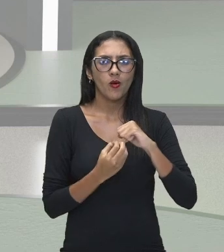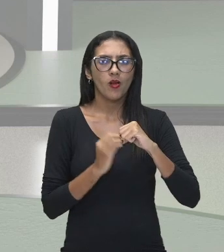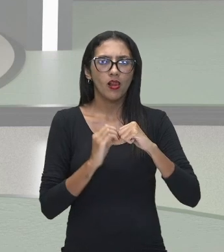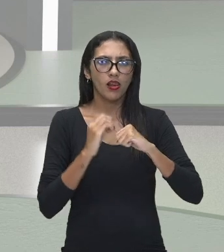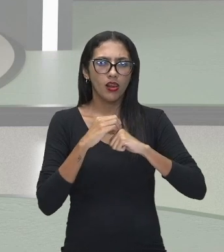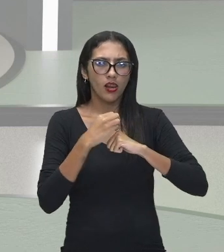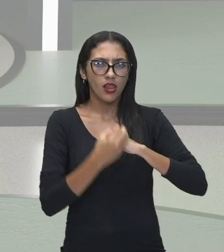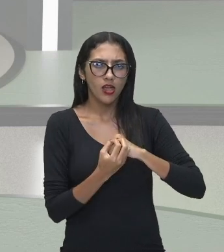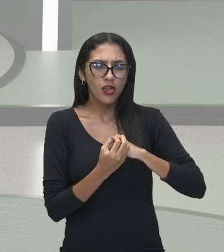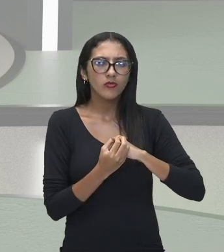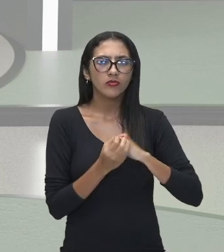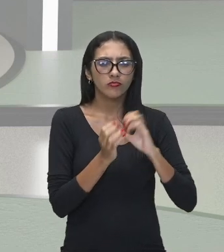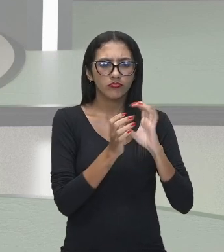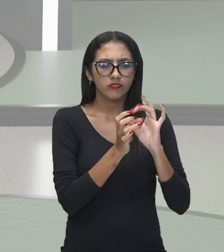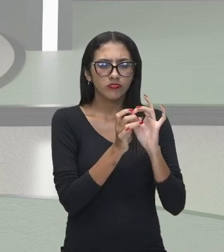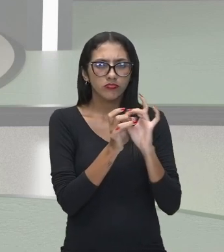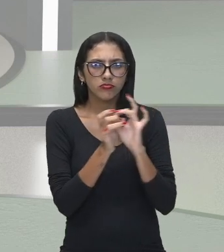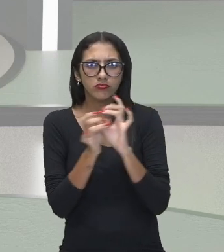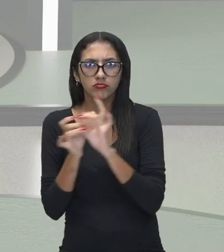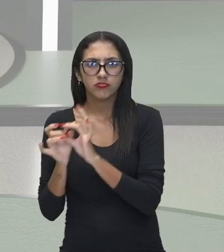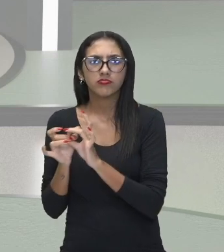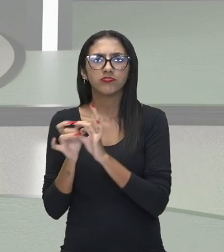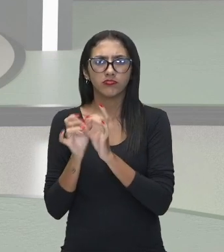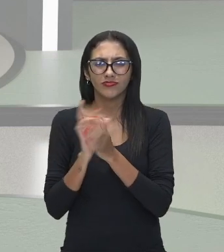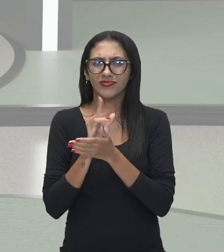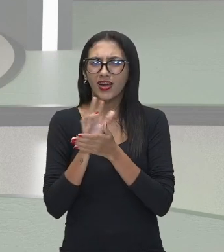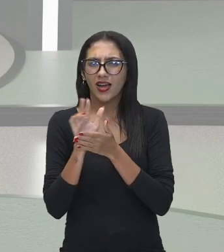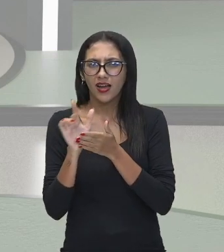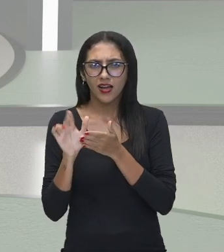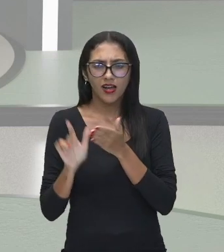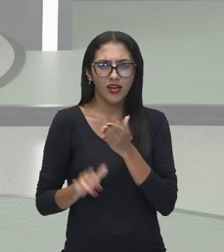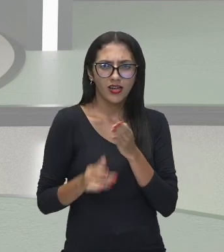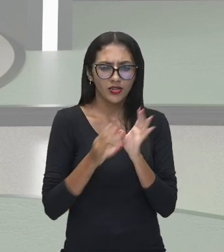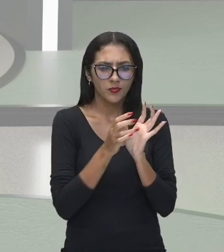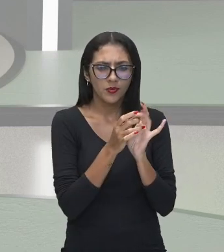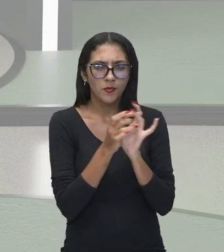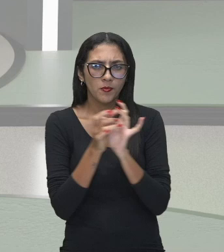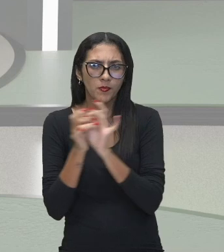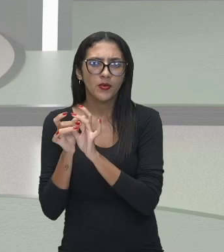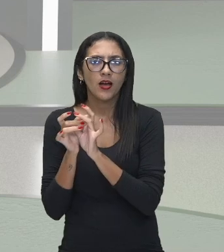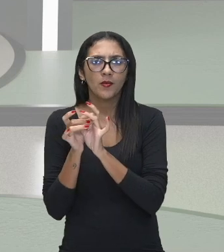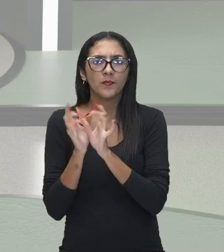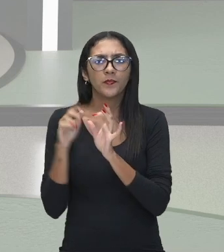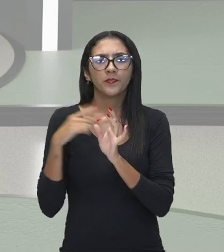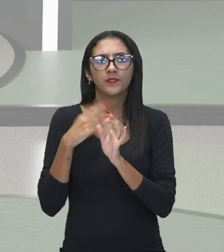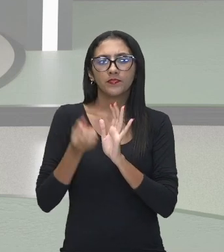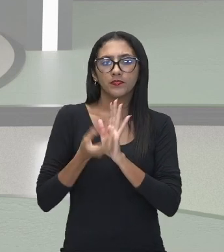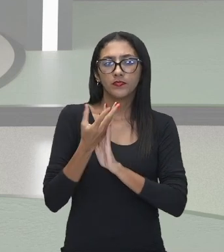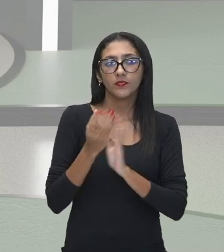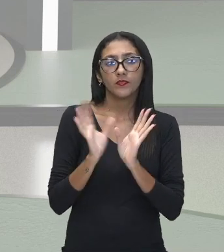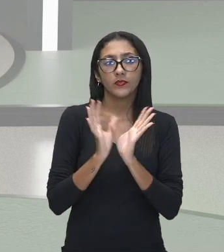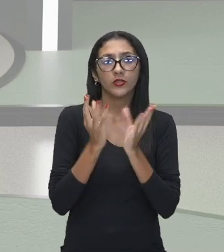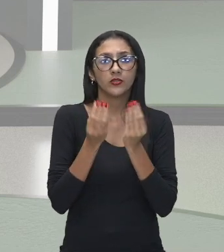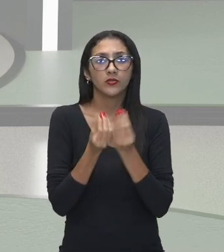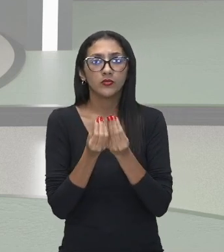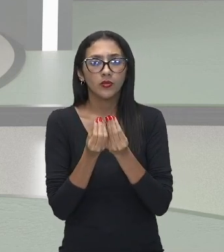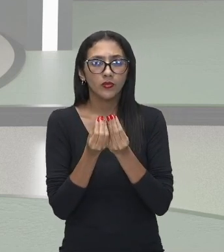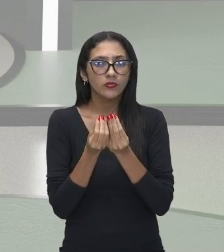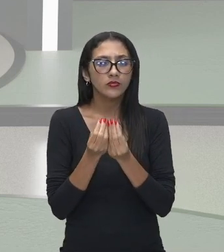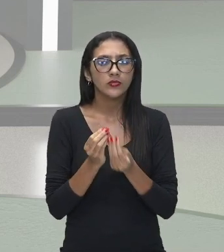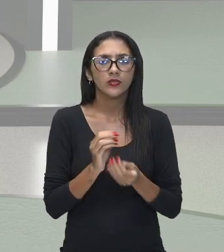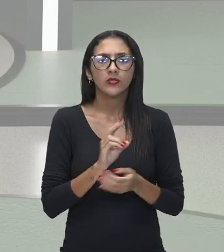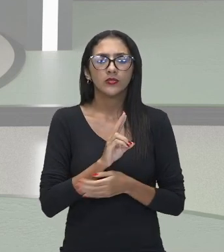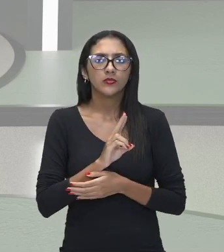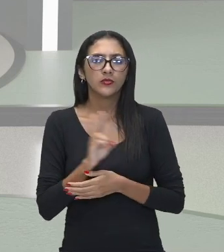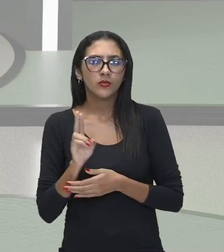das diversas combinações, ou seja, vários isoprenos, quando eles se juntam, formam uma substância chamada de, um